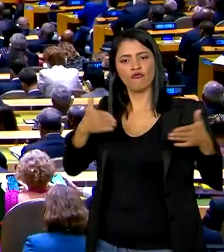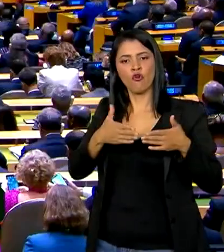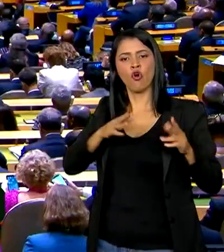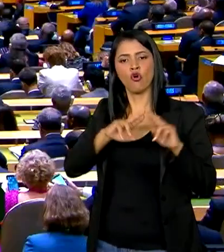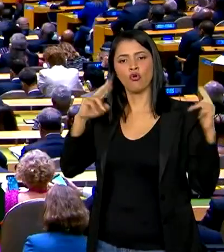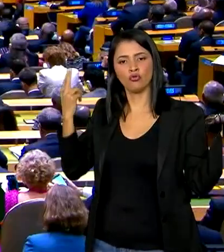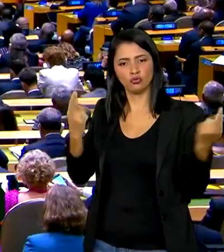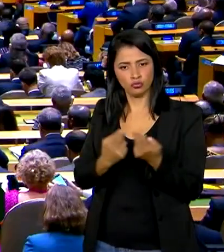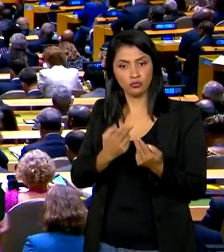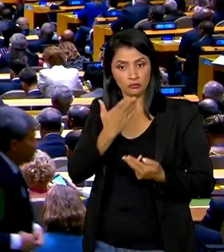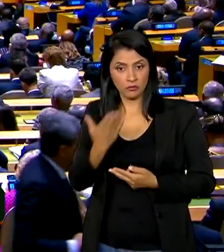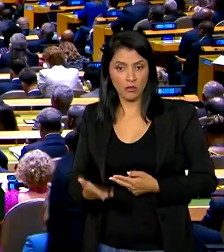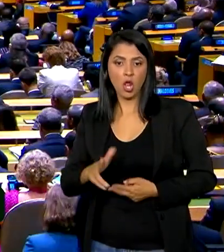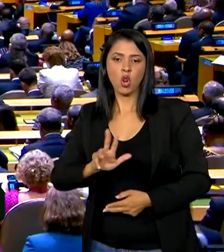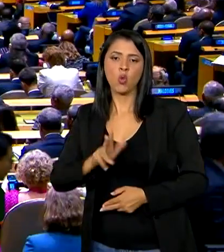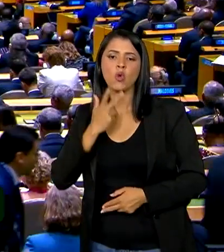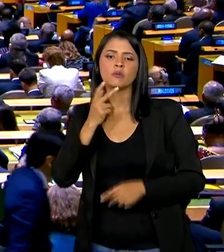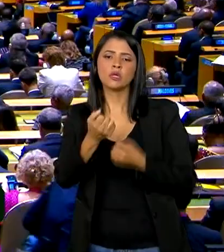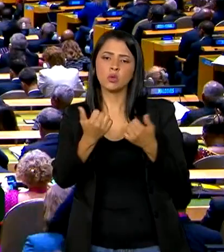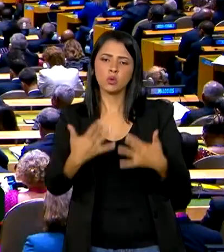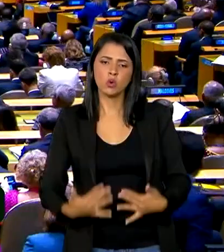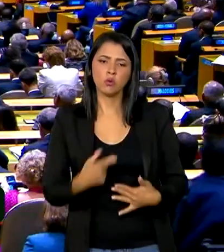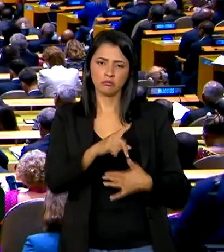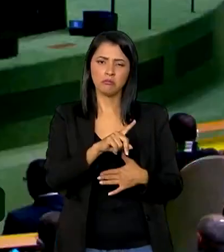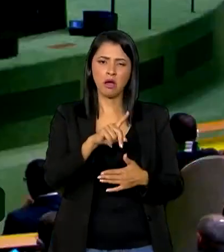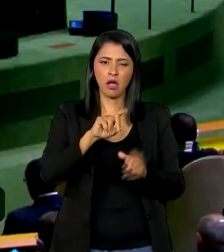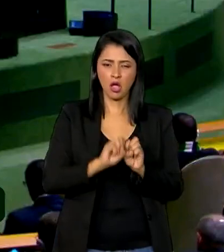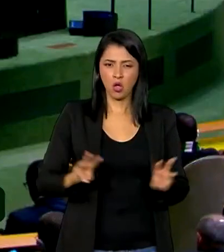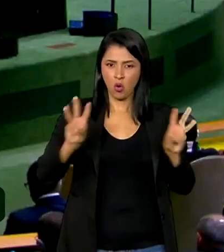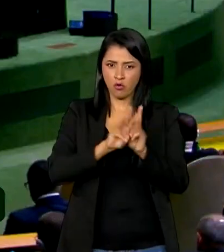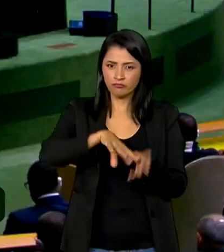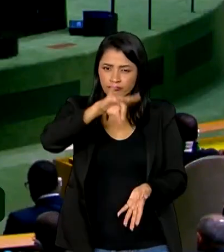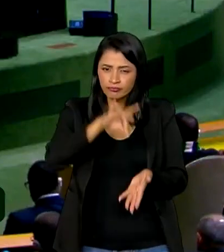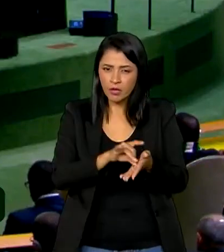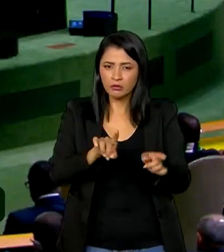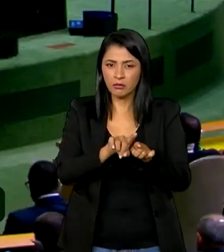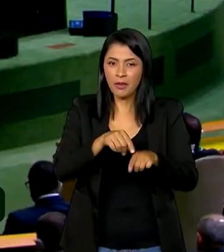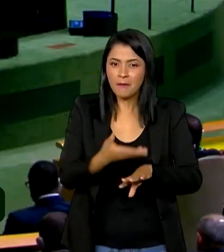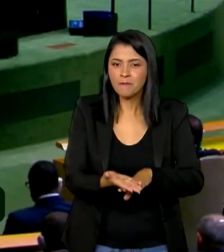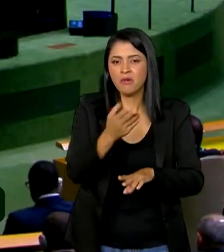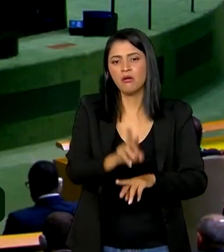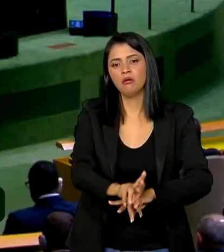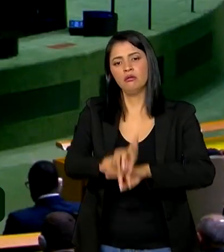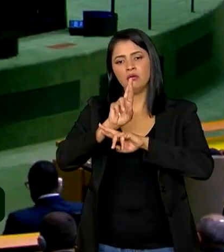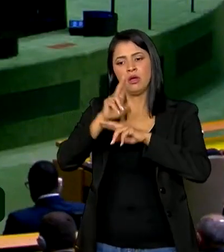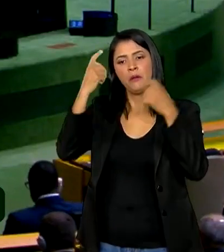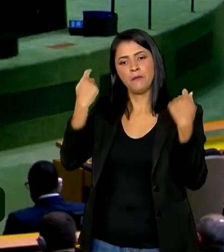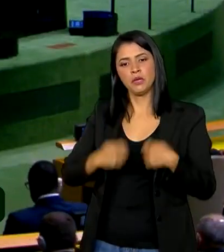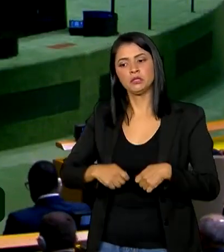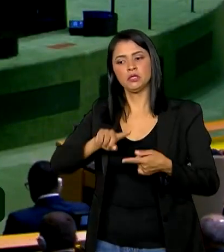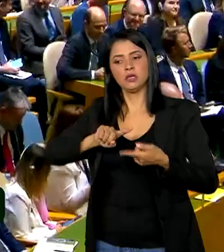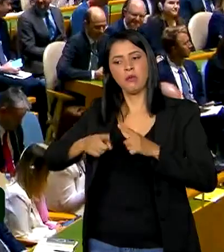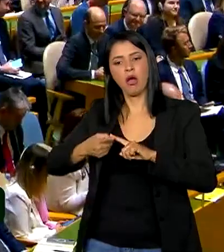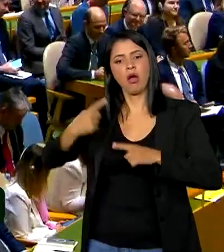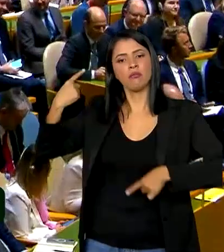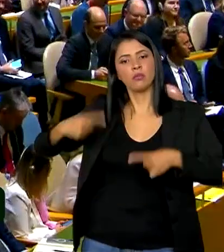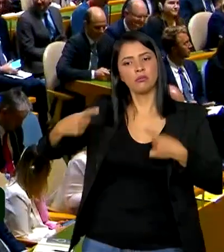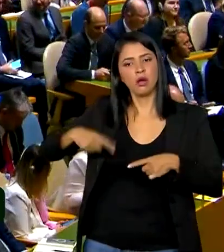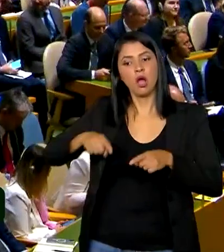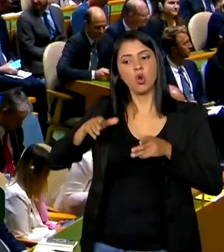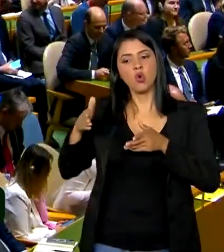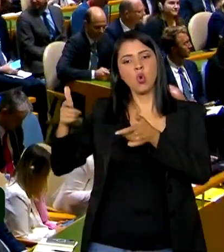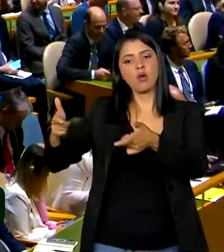exercício das mais altas funções. O cargo de secretário-geral jamais foi ocupado por uma